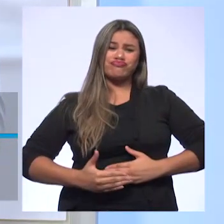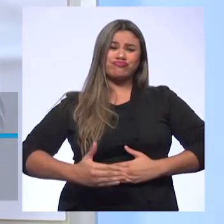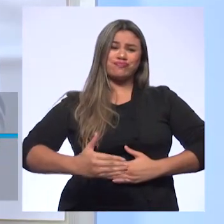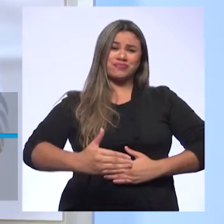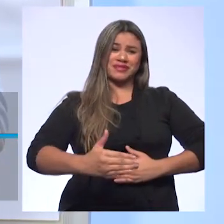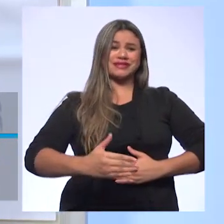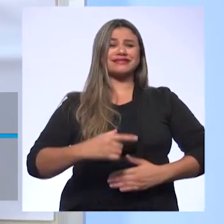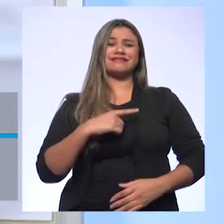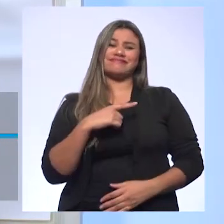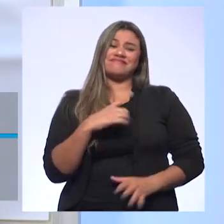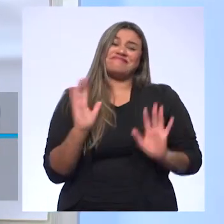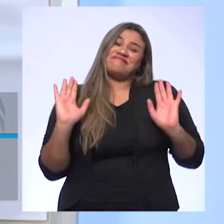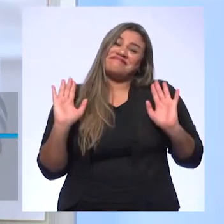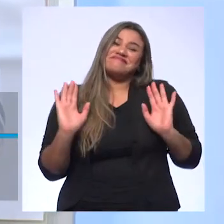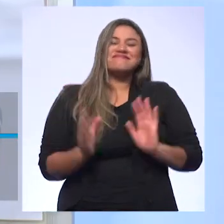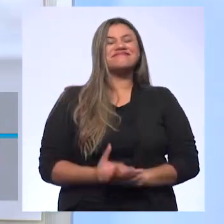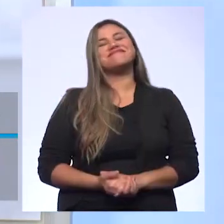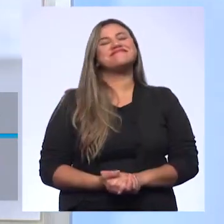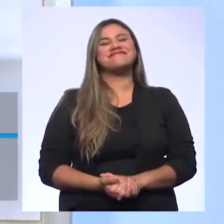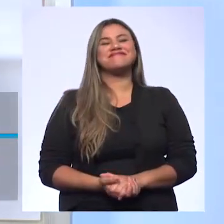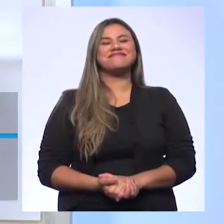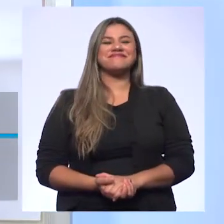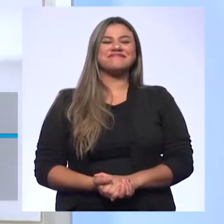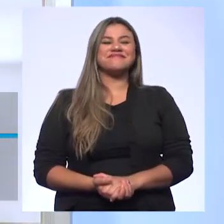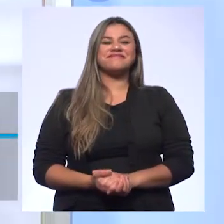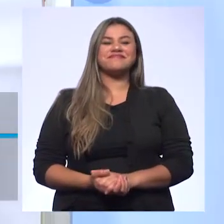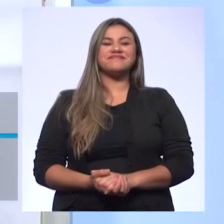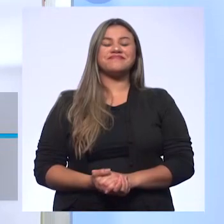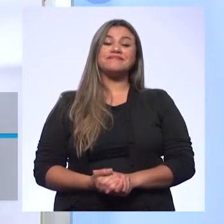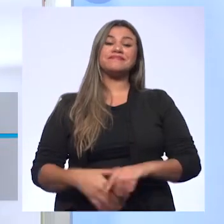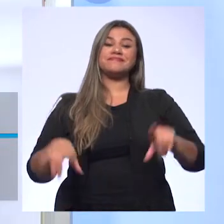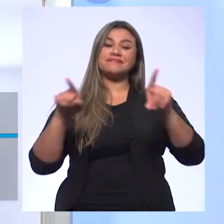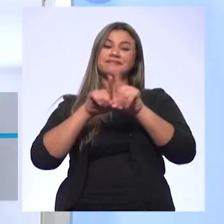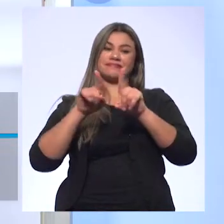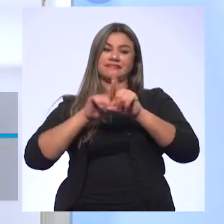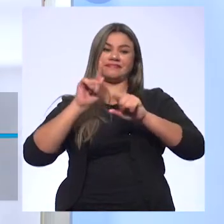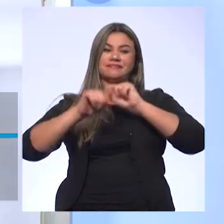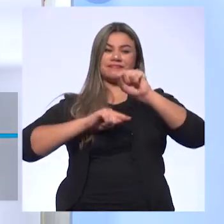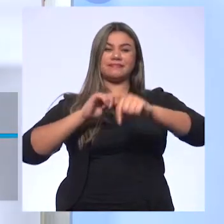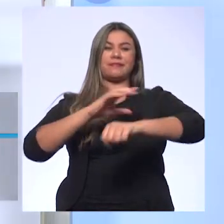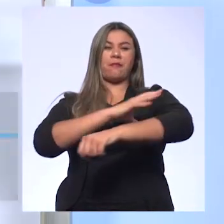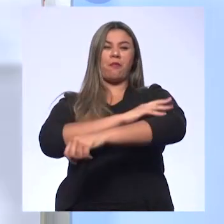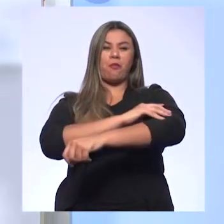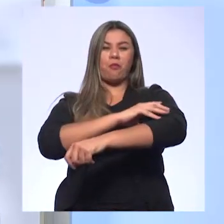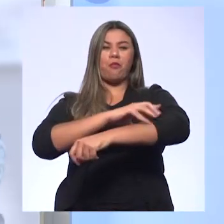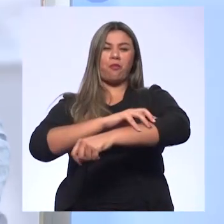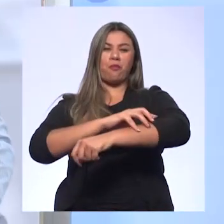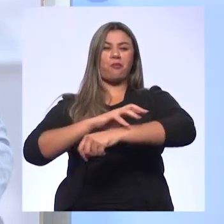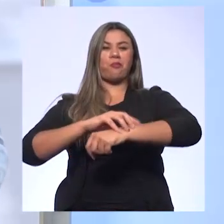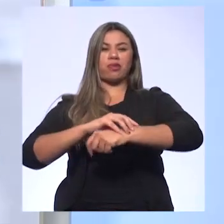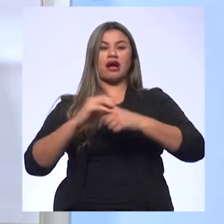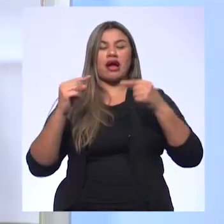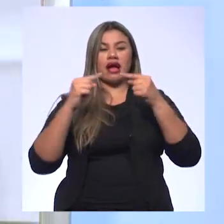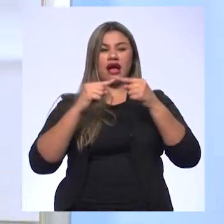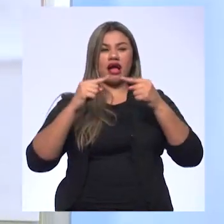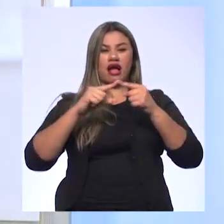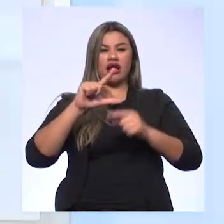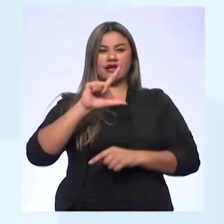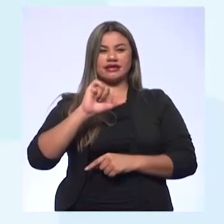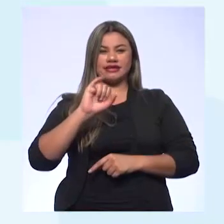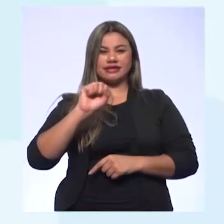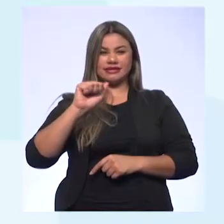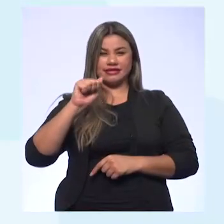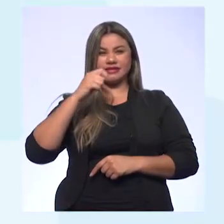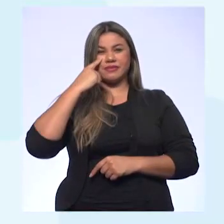muito fora do script. Pois bem, a gente tem ainda os músculos, que são chamados de musculatura lisa. Pode